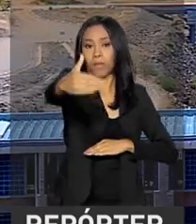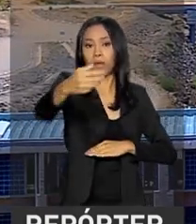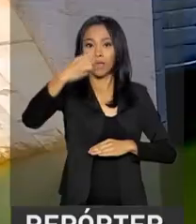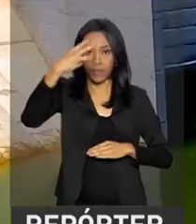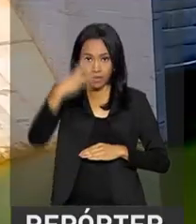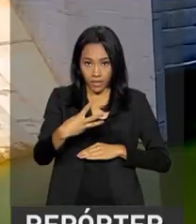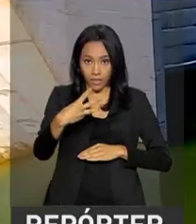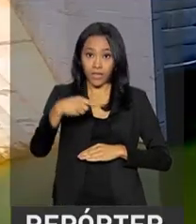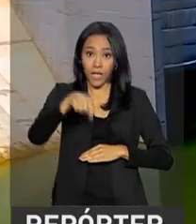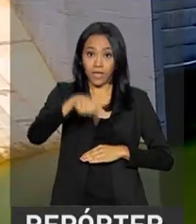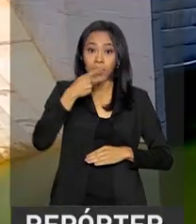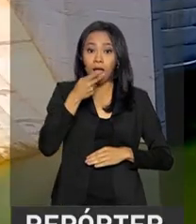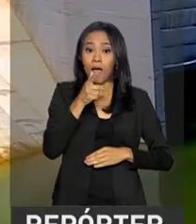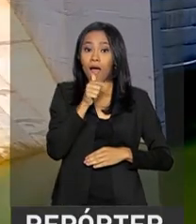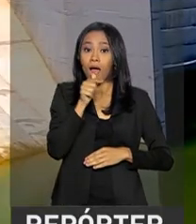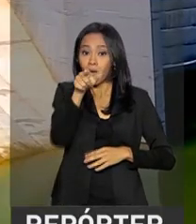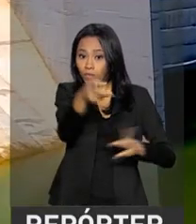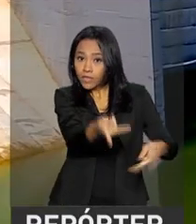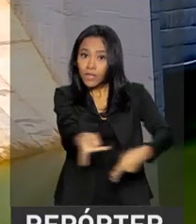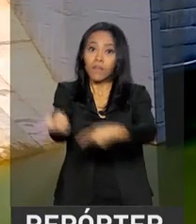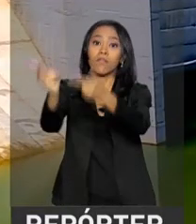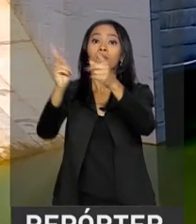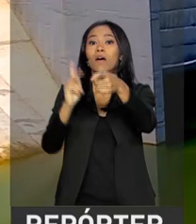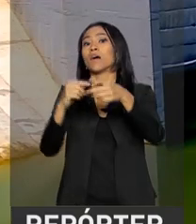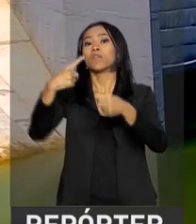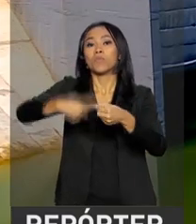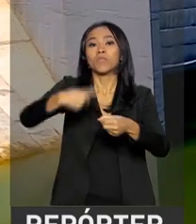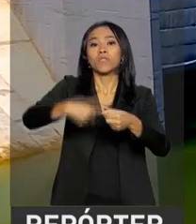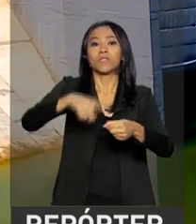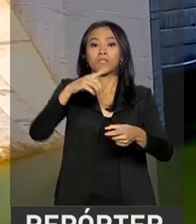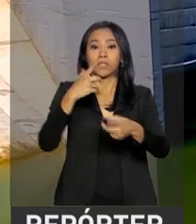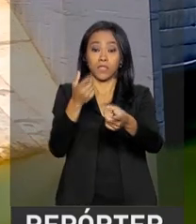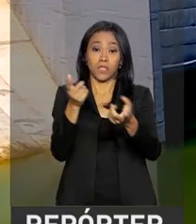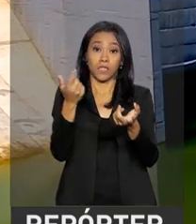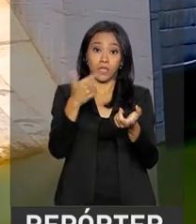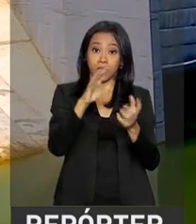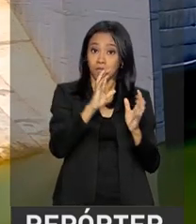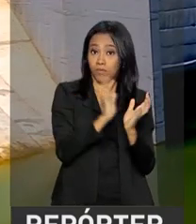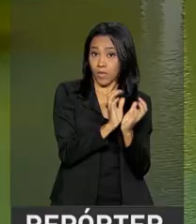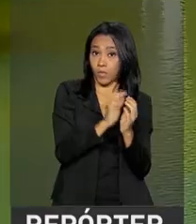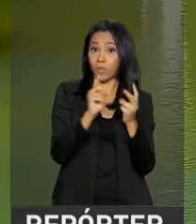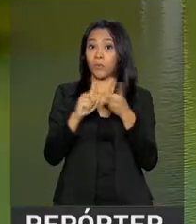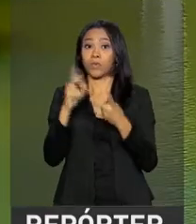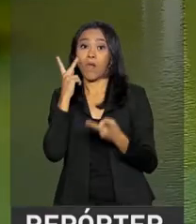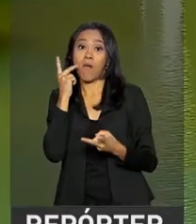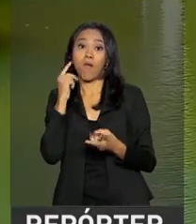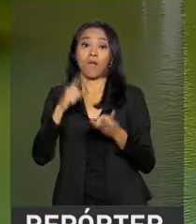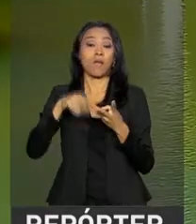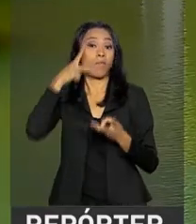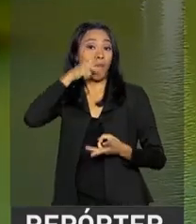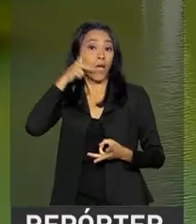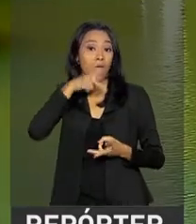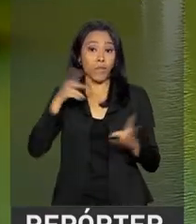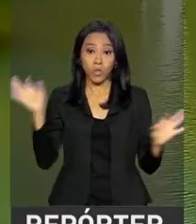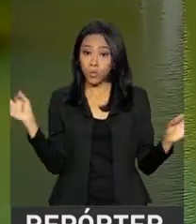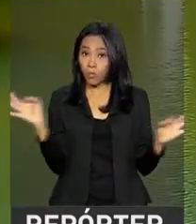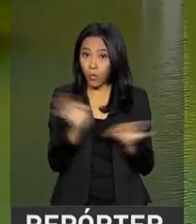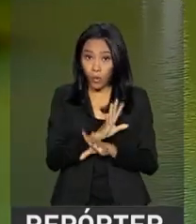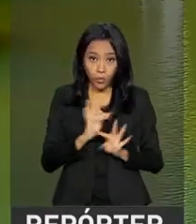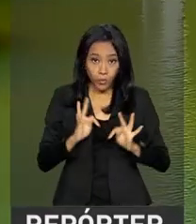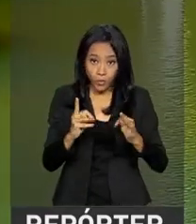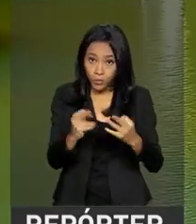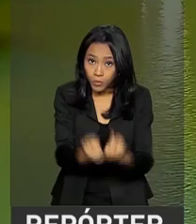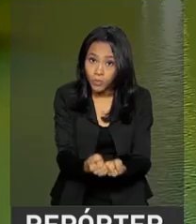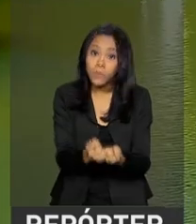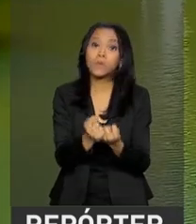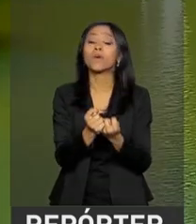será levada por canais e aquedutos pelo sertão de pernambuco ceará e paraíba quando estiver totalmente concluído